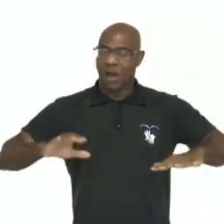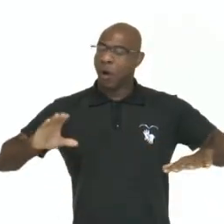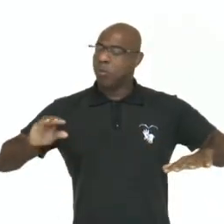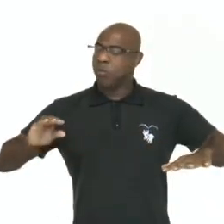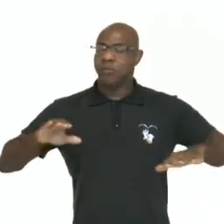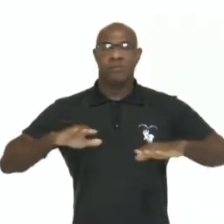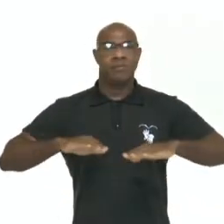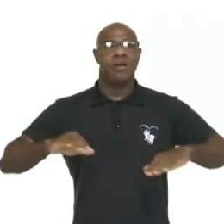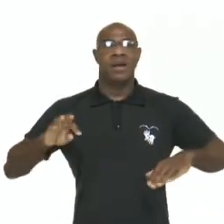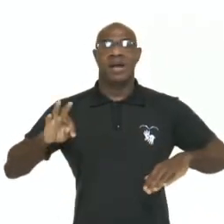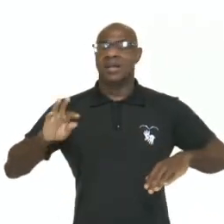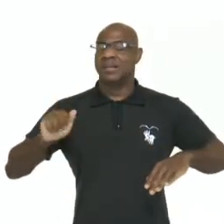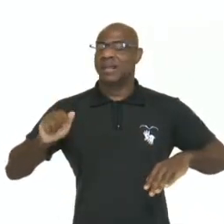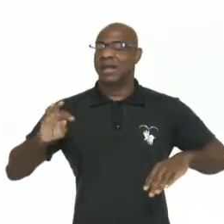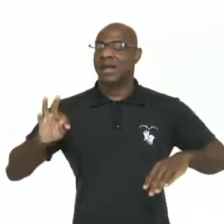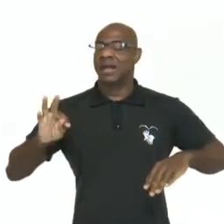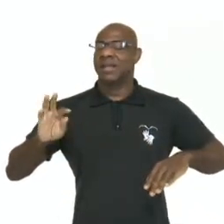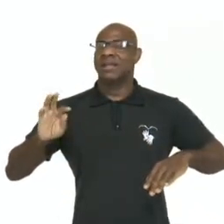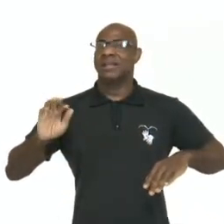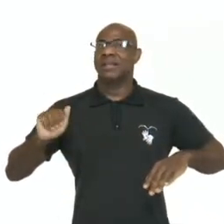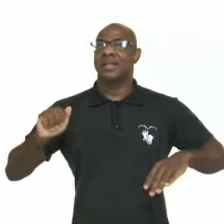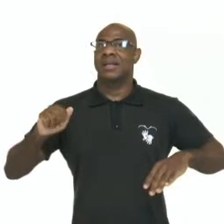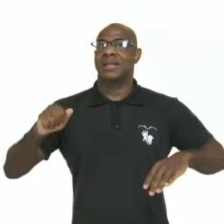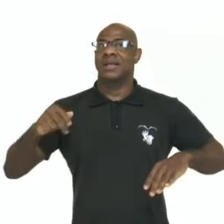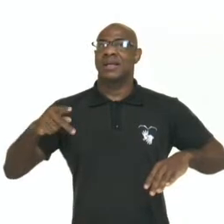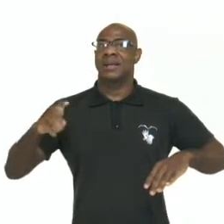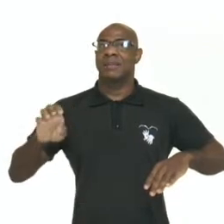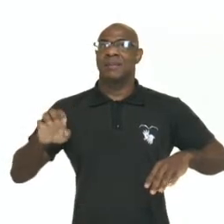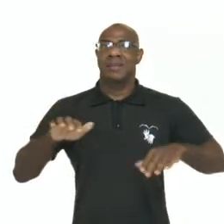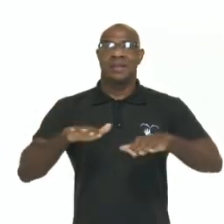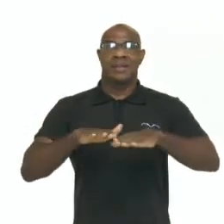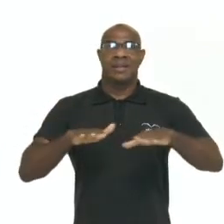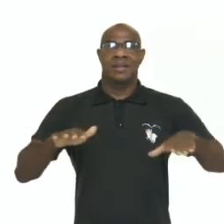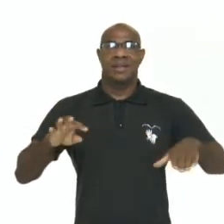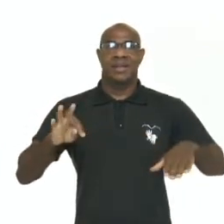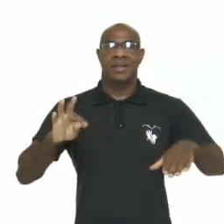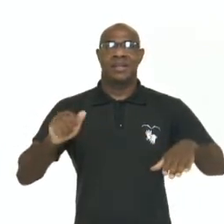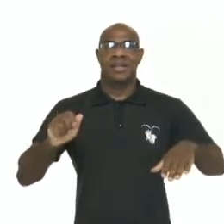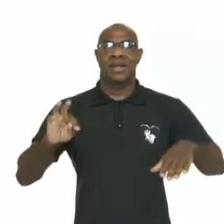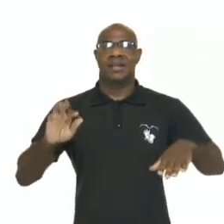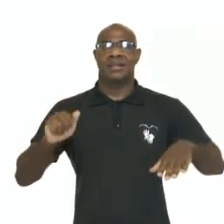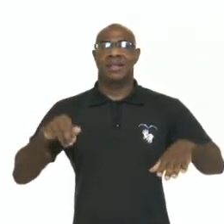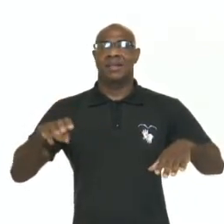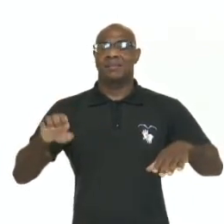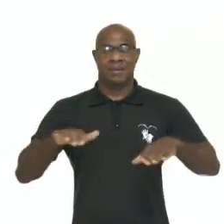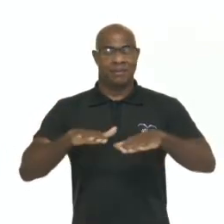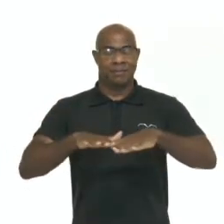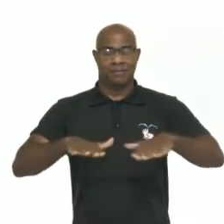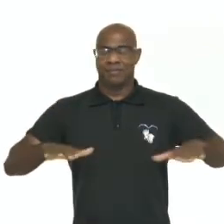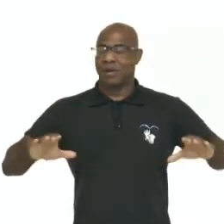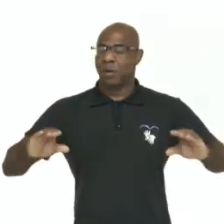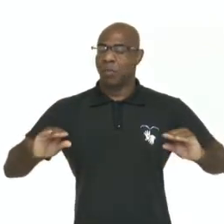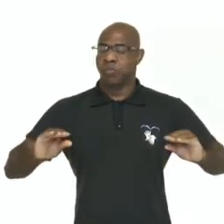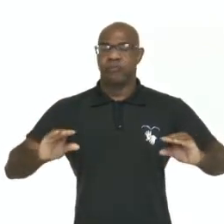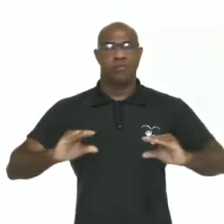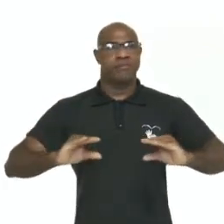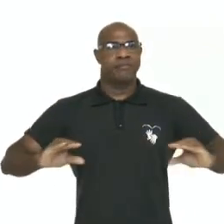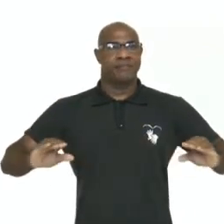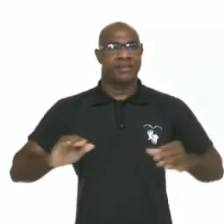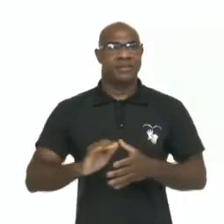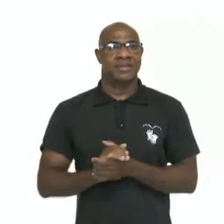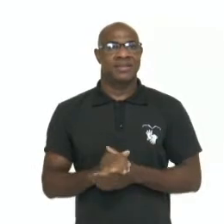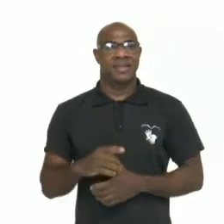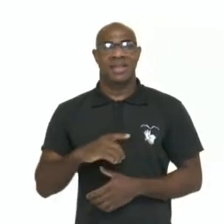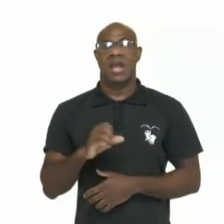tatame retangular, tá? Em que cada lado tem 8 metros de largura.